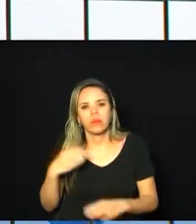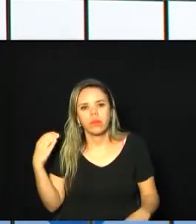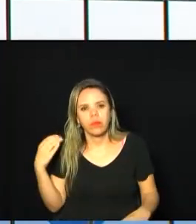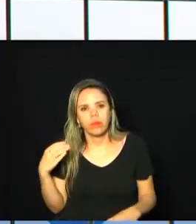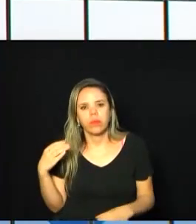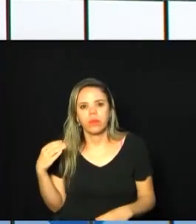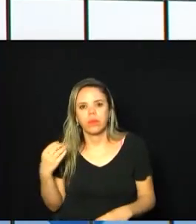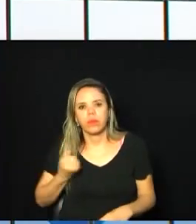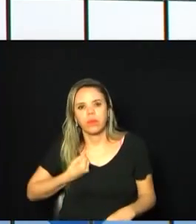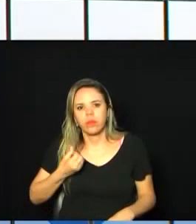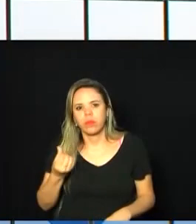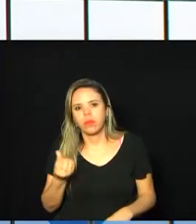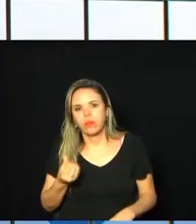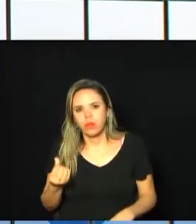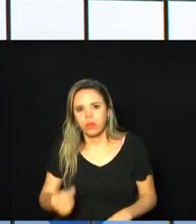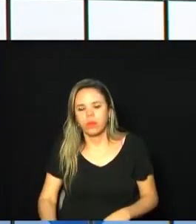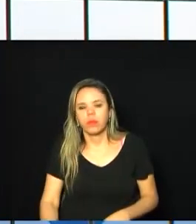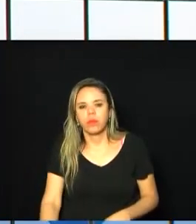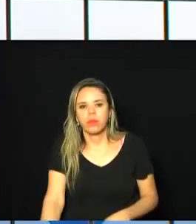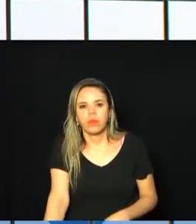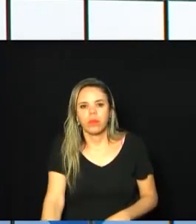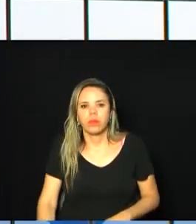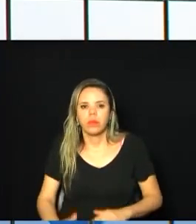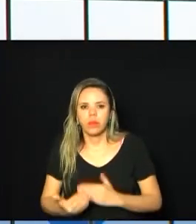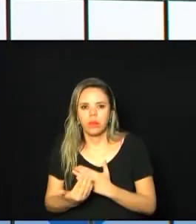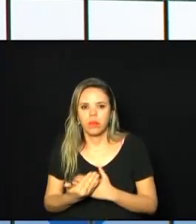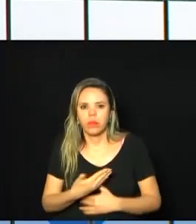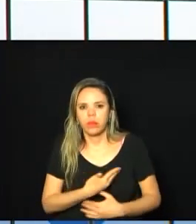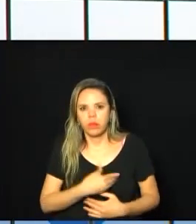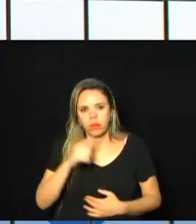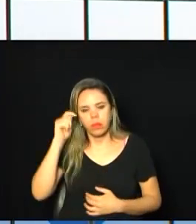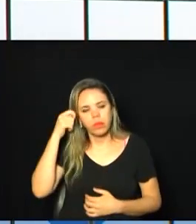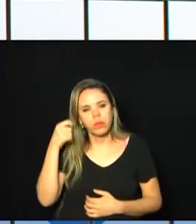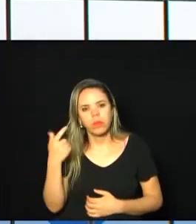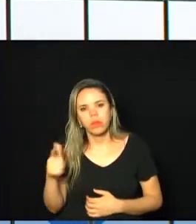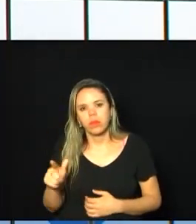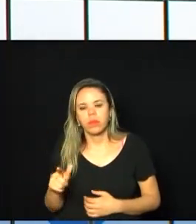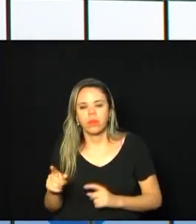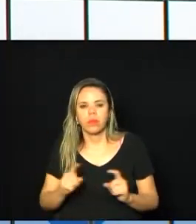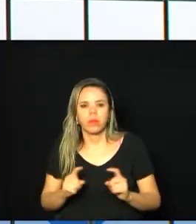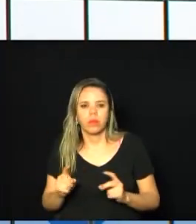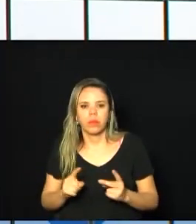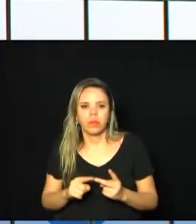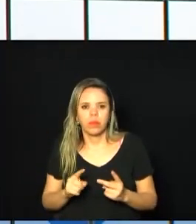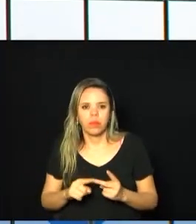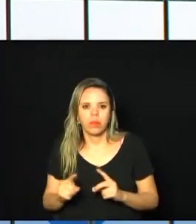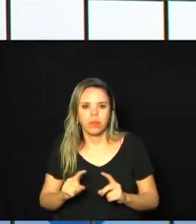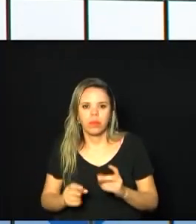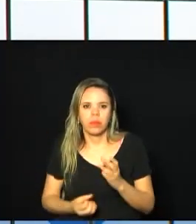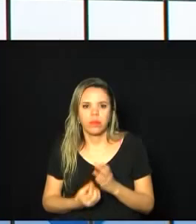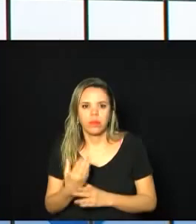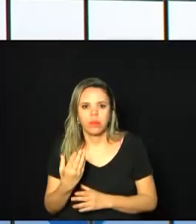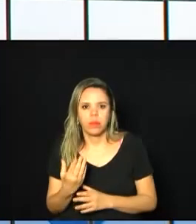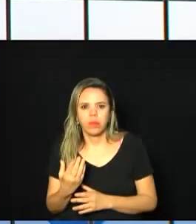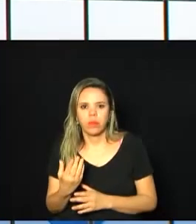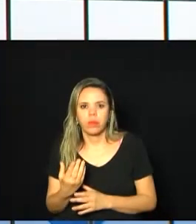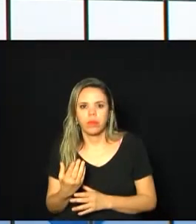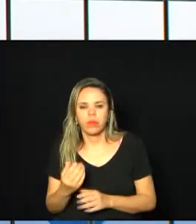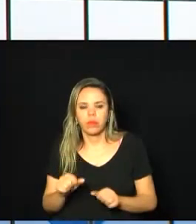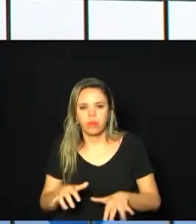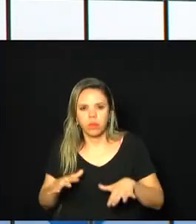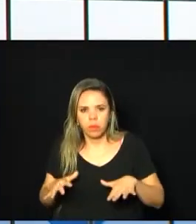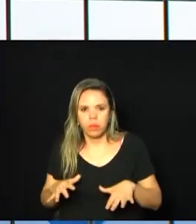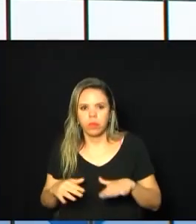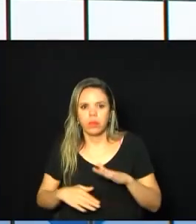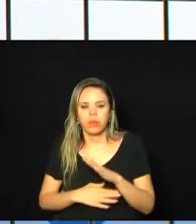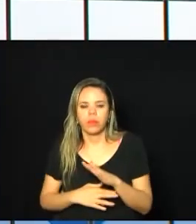Mange, número 66, no bairro Ponte Preta. E uma outra reunião vai estar acontecendo no plenarinho